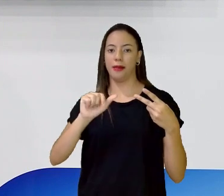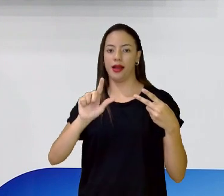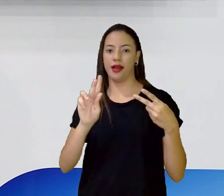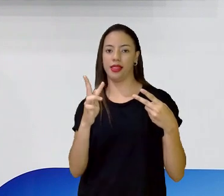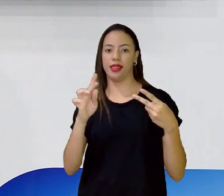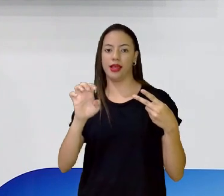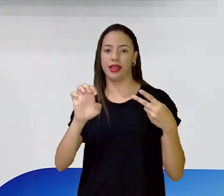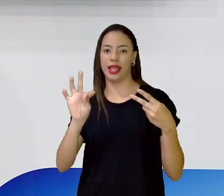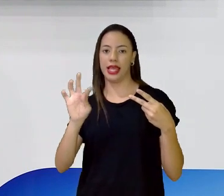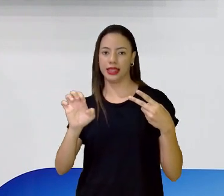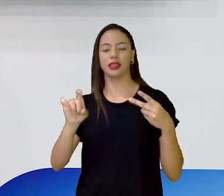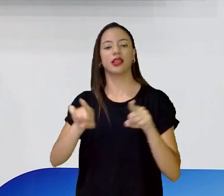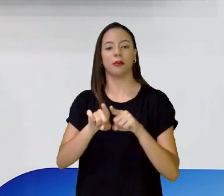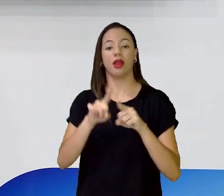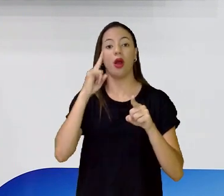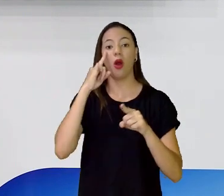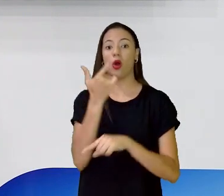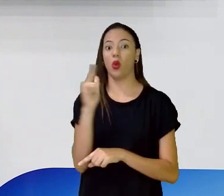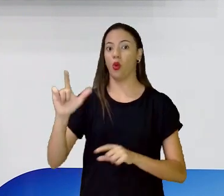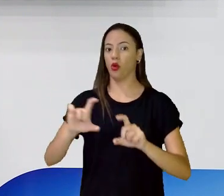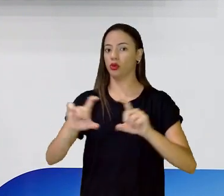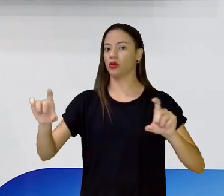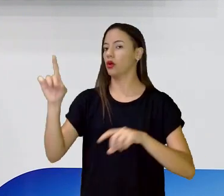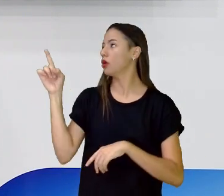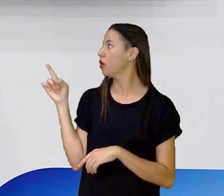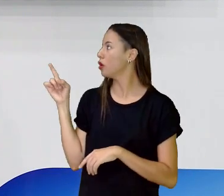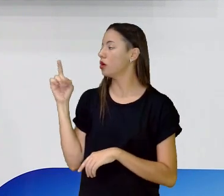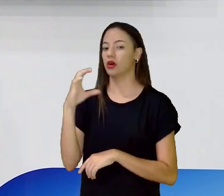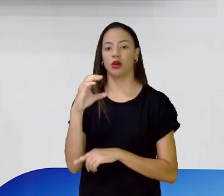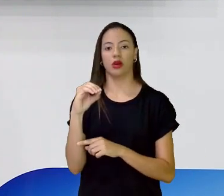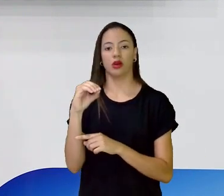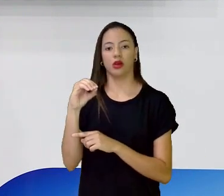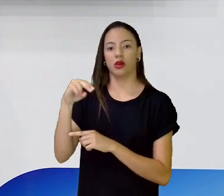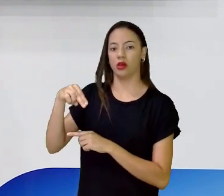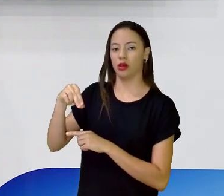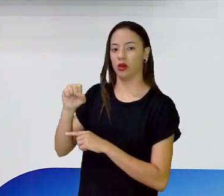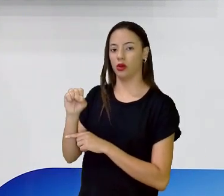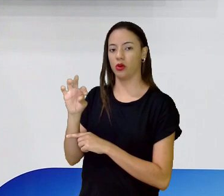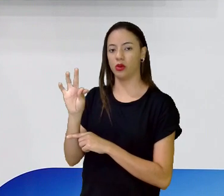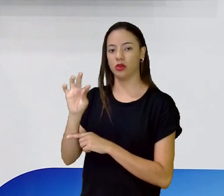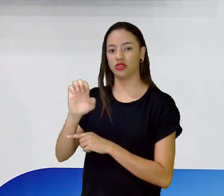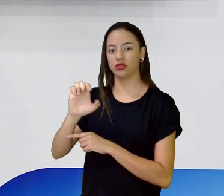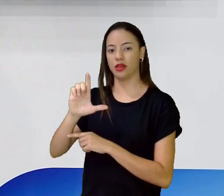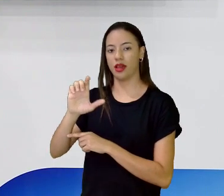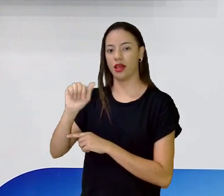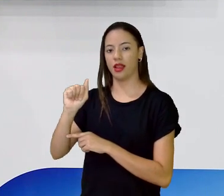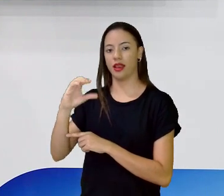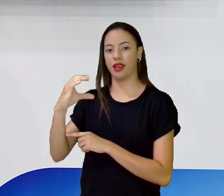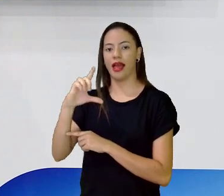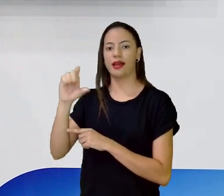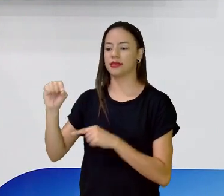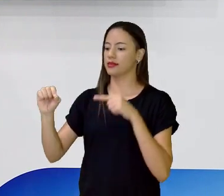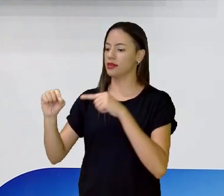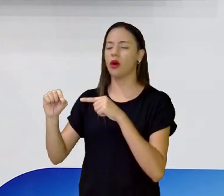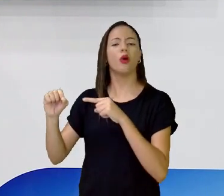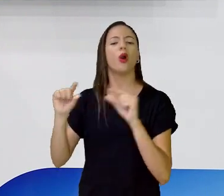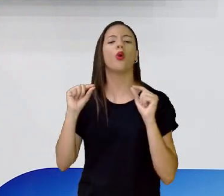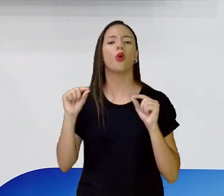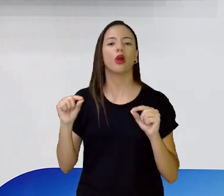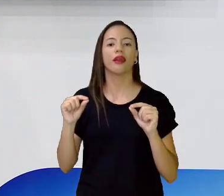é a palavrinha constelação. Constelação é o substantivo coletivo. Por quê? Porque indica um conjunto